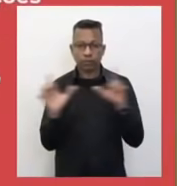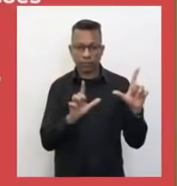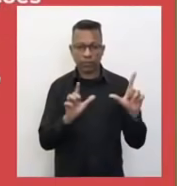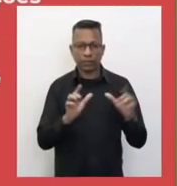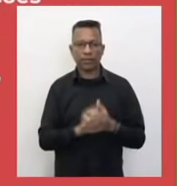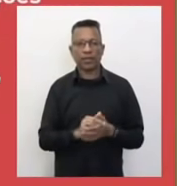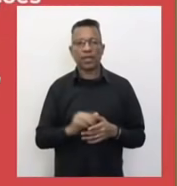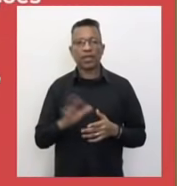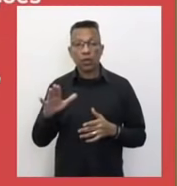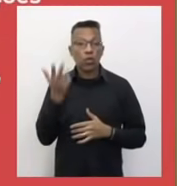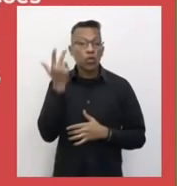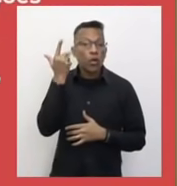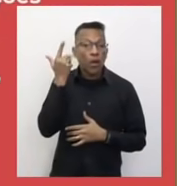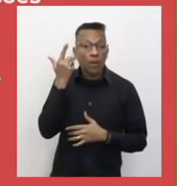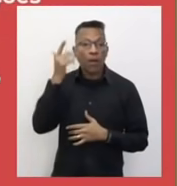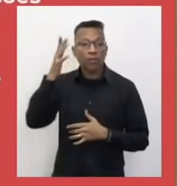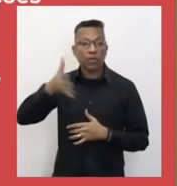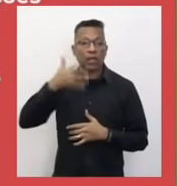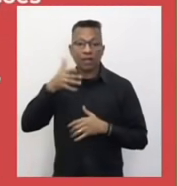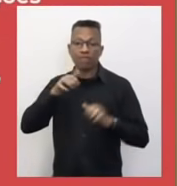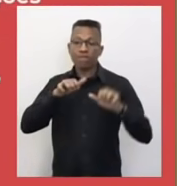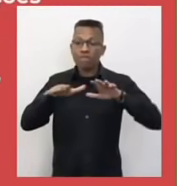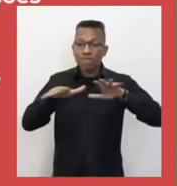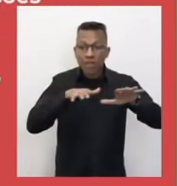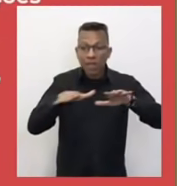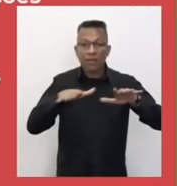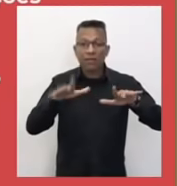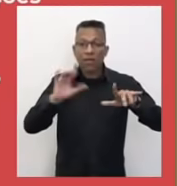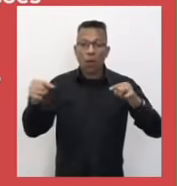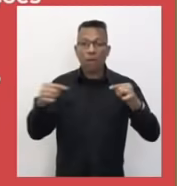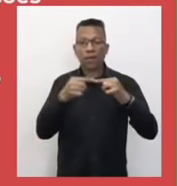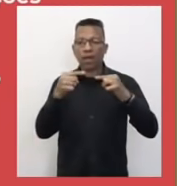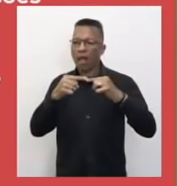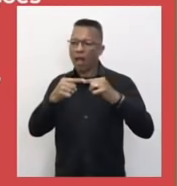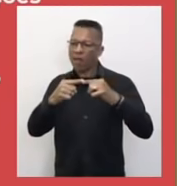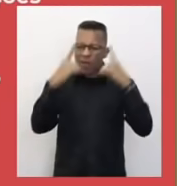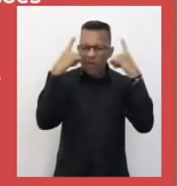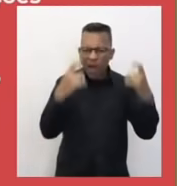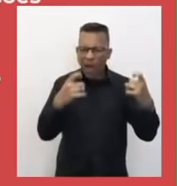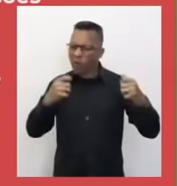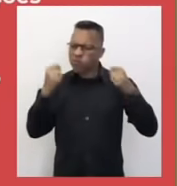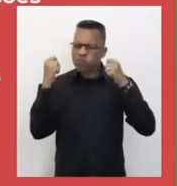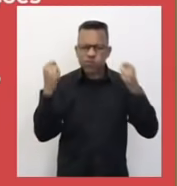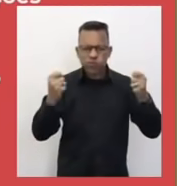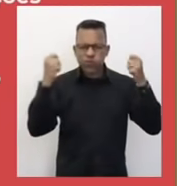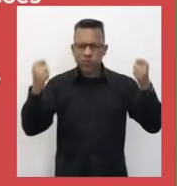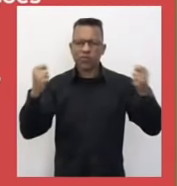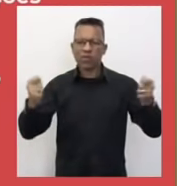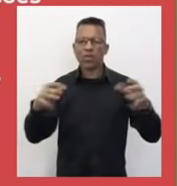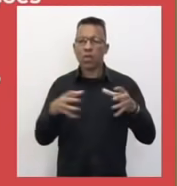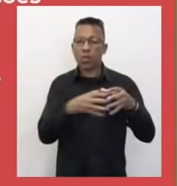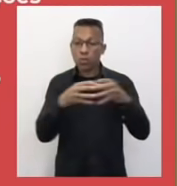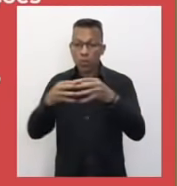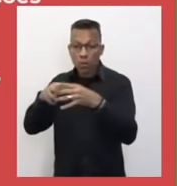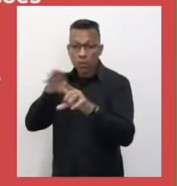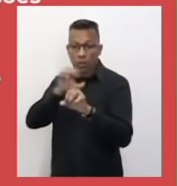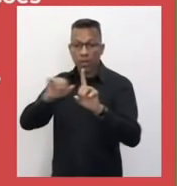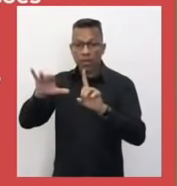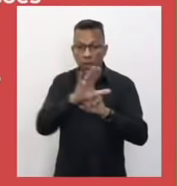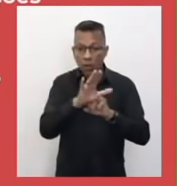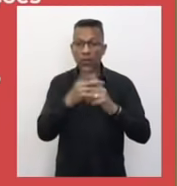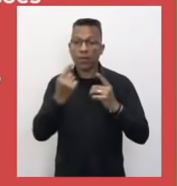De modo geral, essas manifestações costumam incitar ódio contra determinados grupos sociais, baseados em